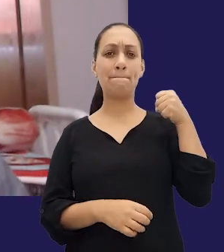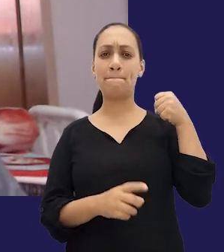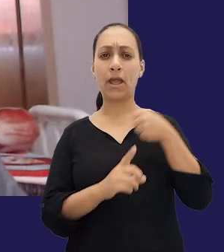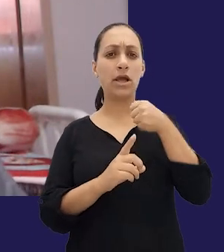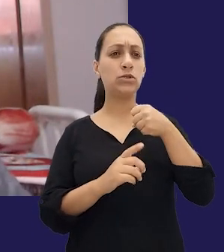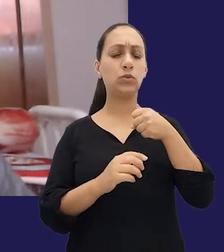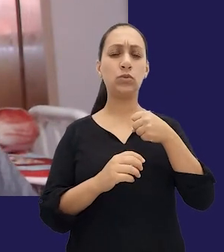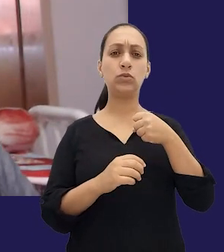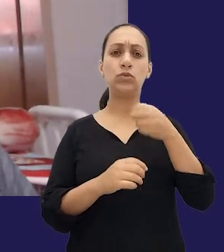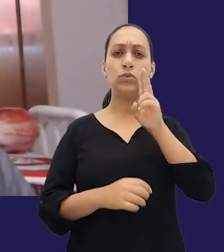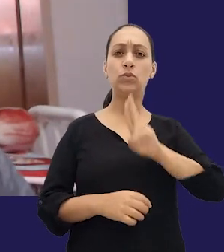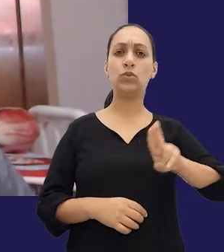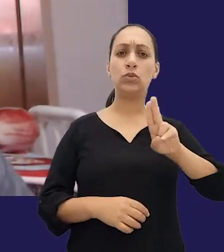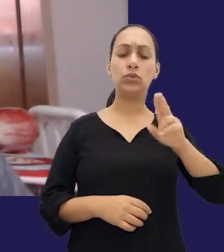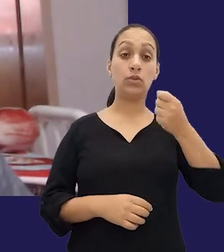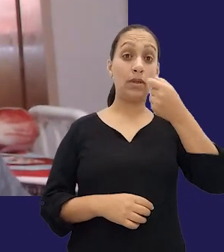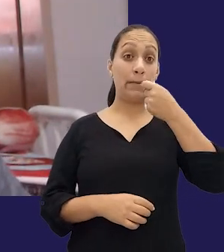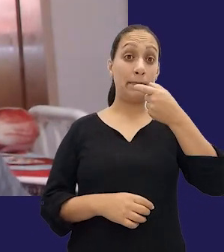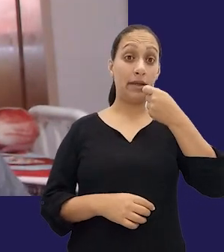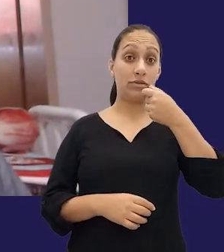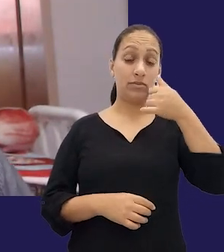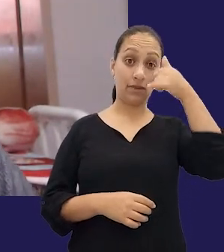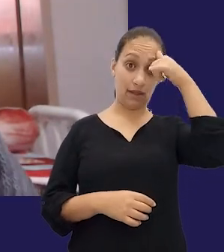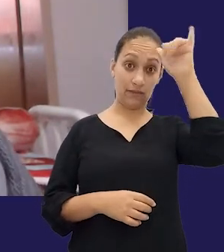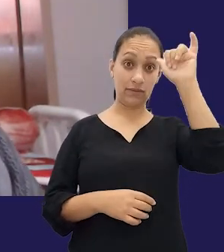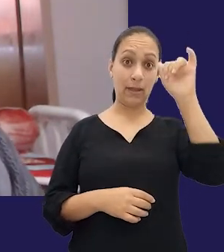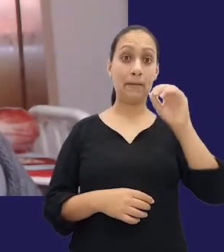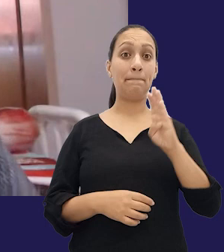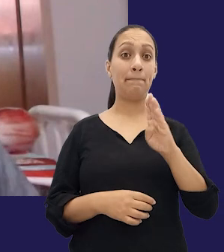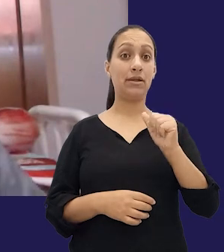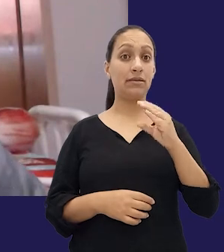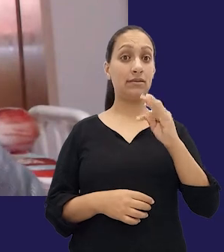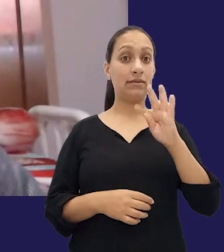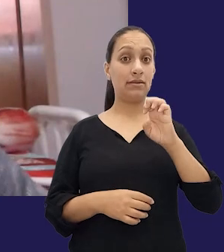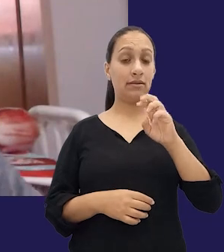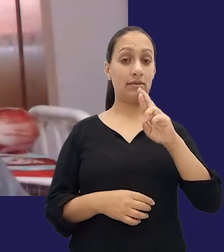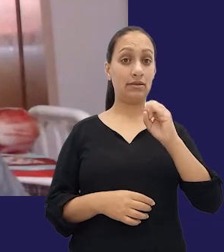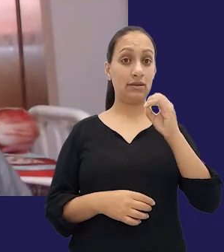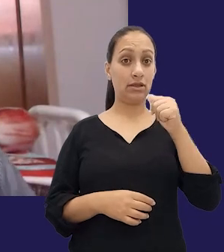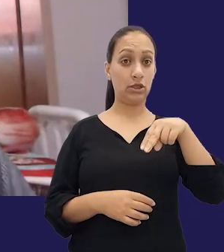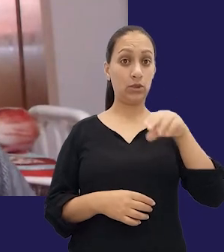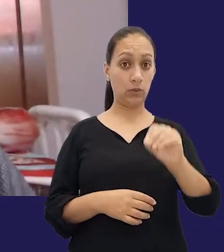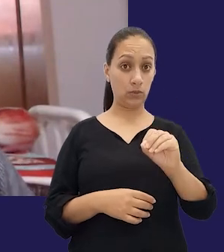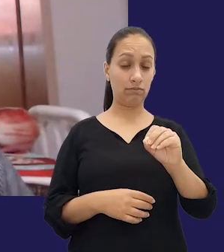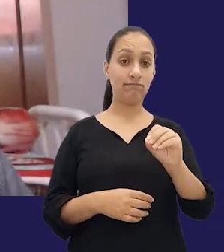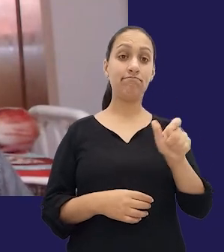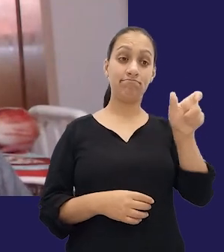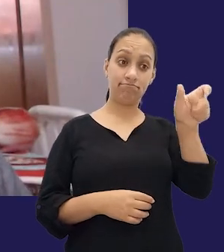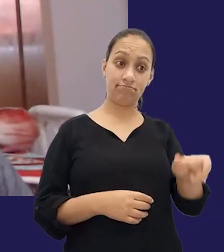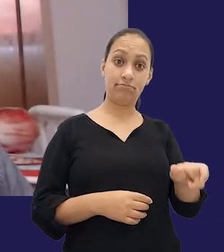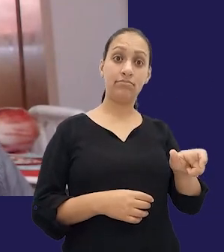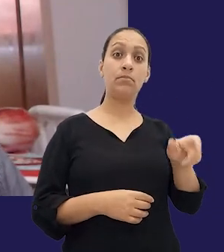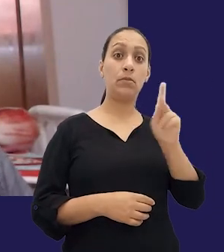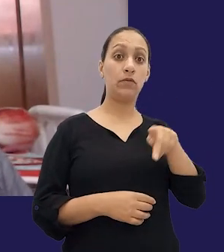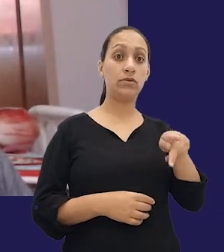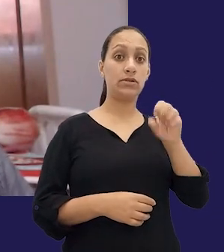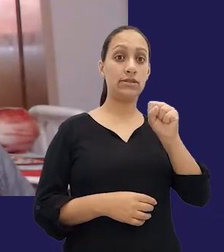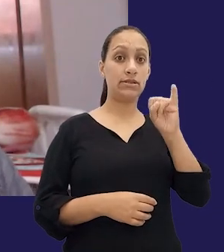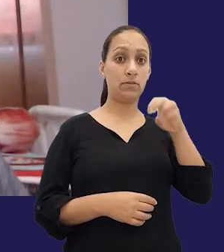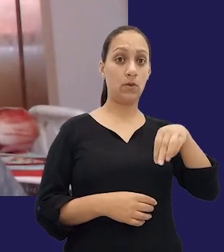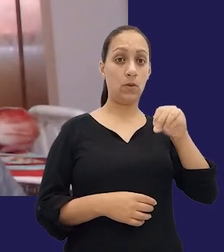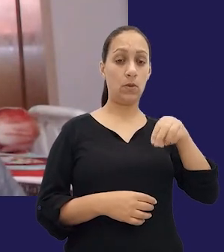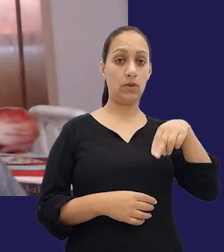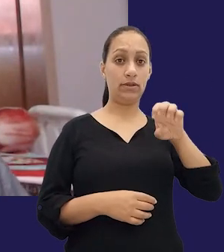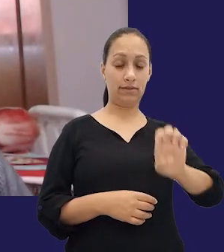de antimicrobianos na pandemia. Nossa convidada é a professora Simone Piccoli. Ela é docente nos cursos de Biomedicina e Medicina